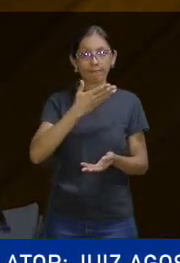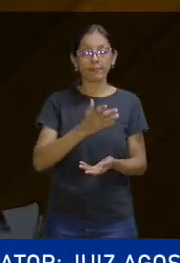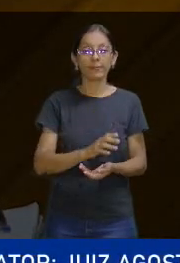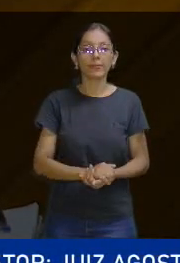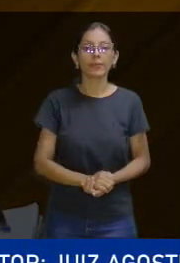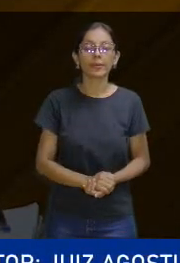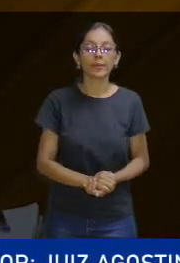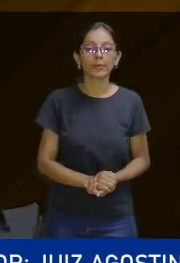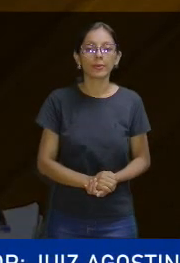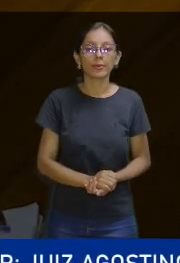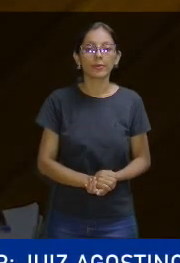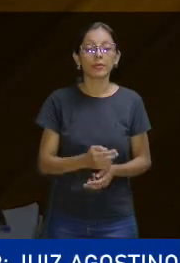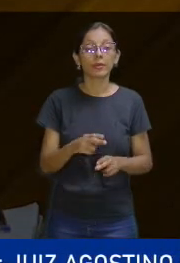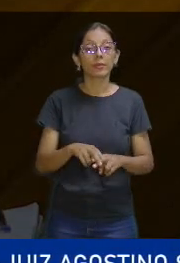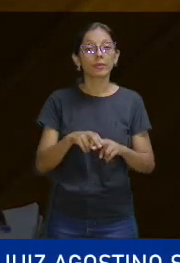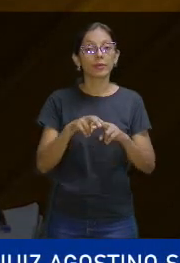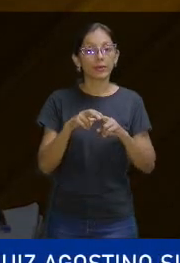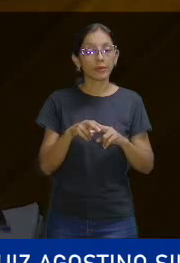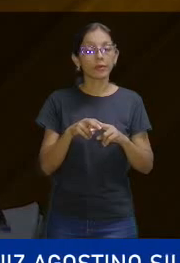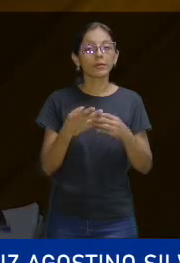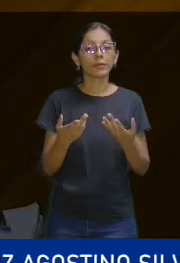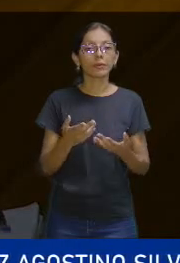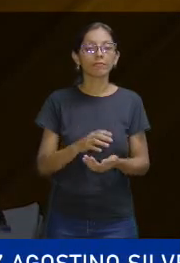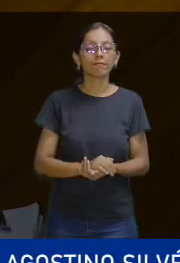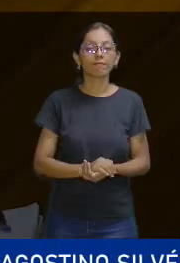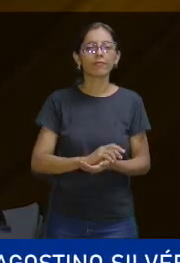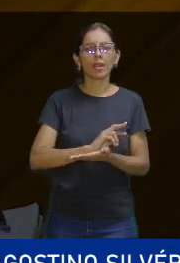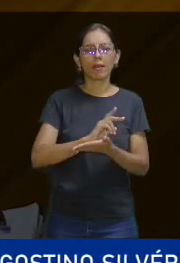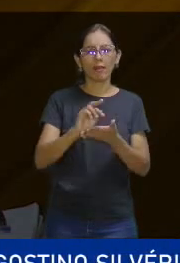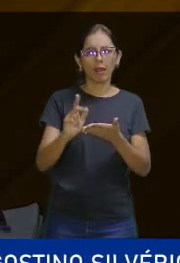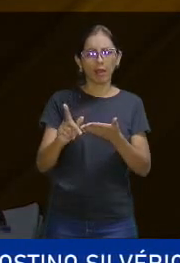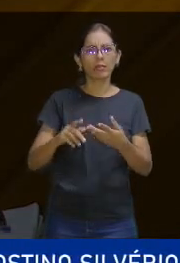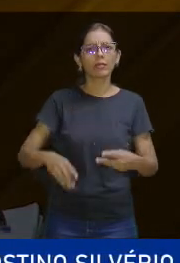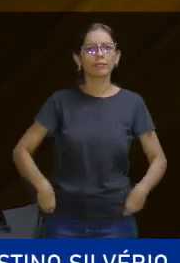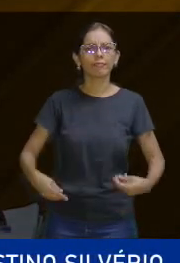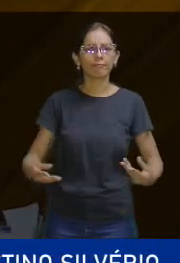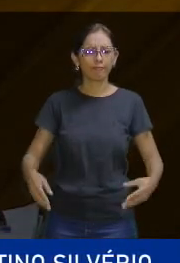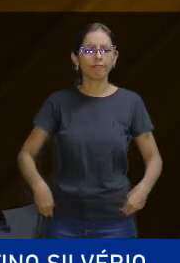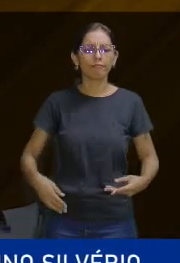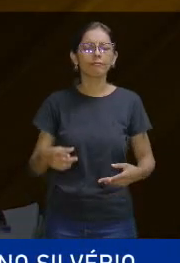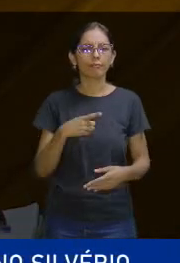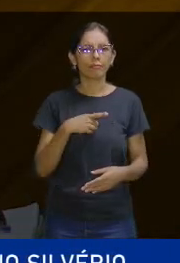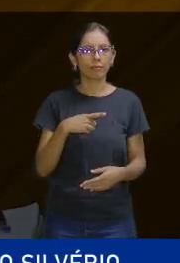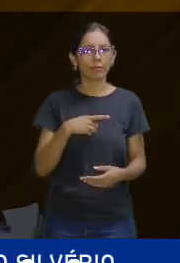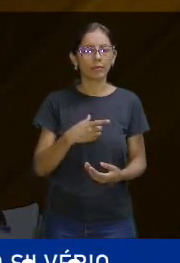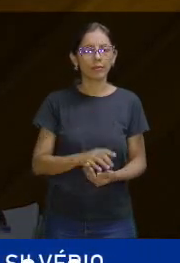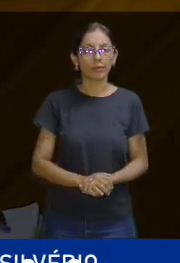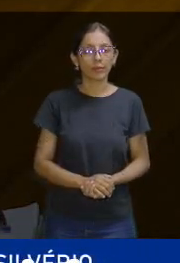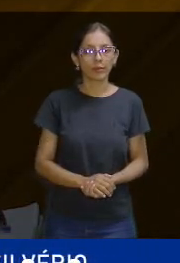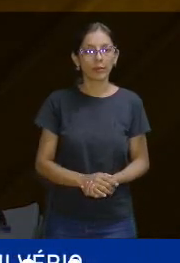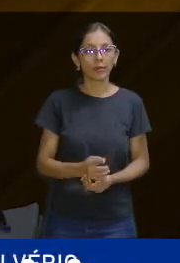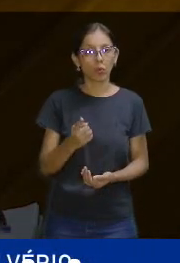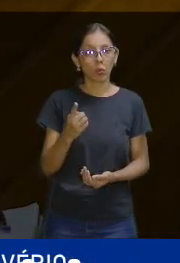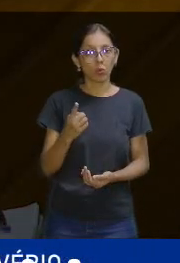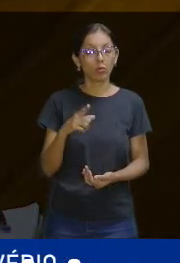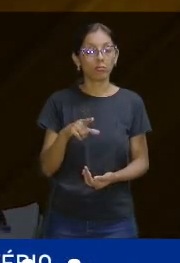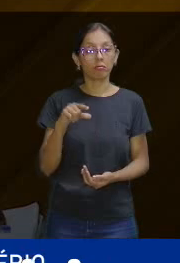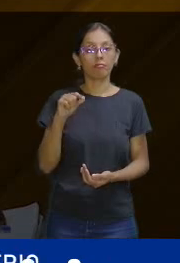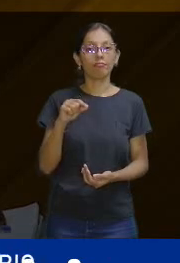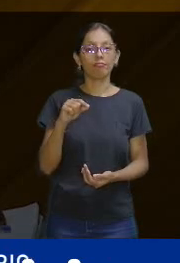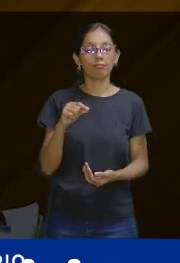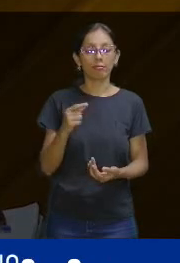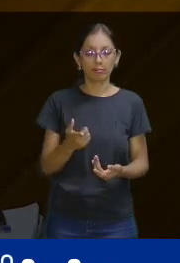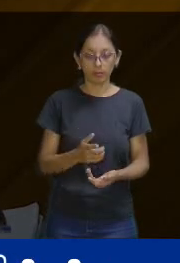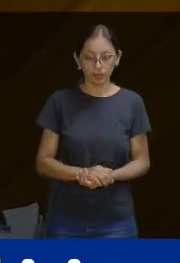Então, considerando que são de várias naturezas as despesas aqui impugnadas, chamo a atenção apenas para esta circunstância, sem, contudo,